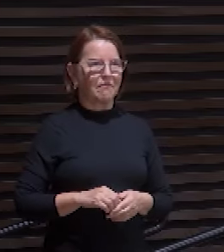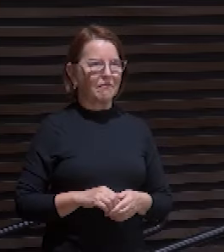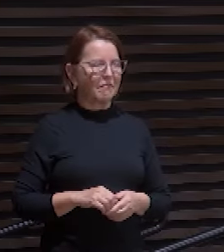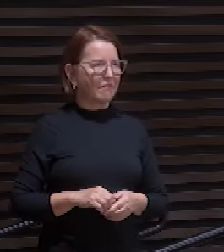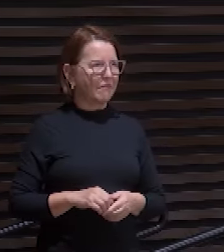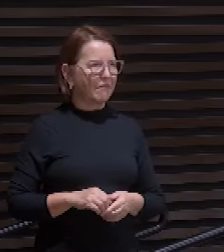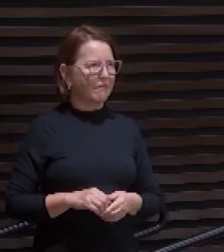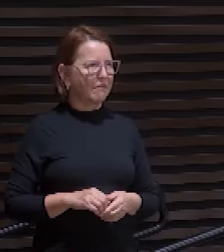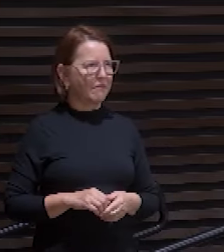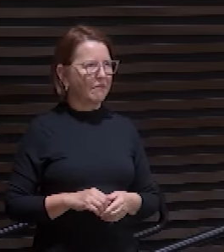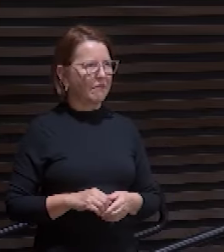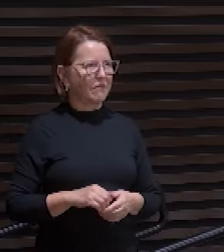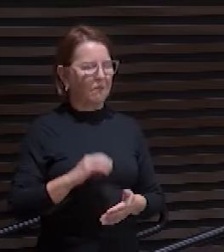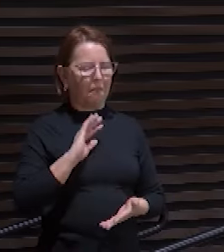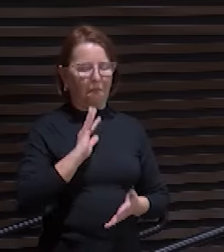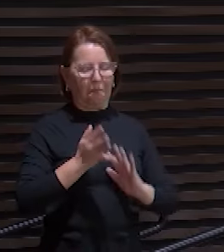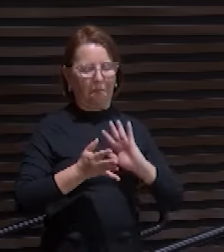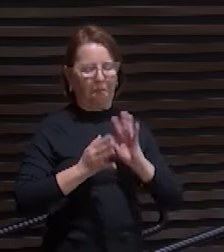de murmuração.